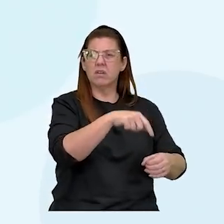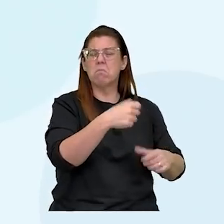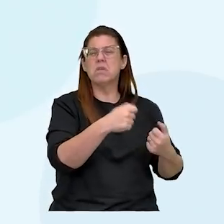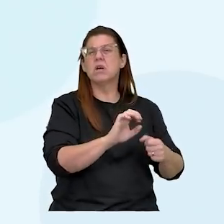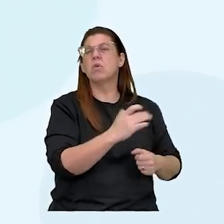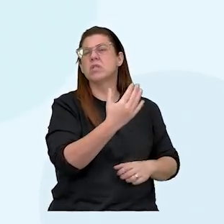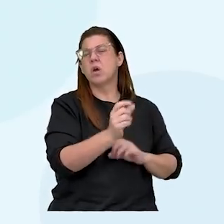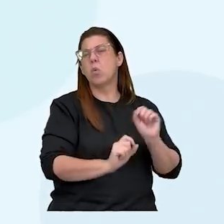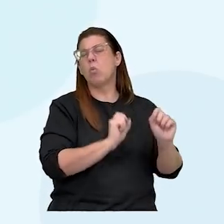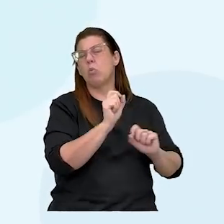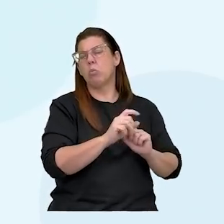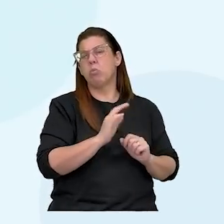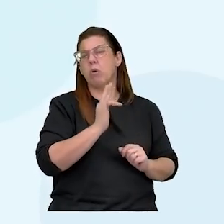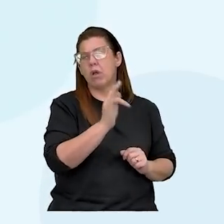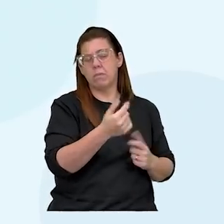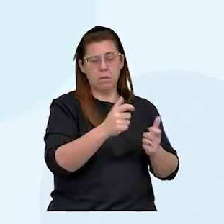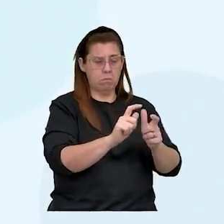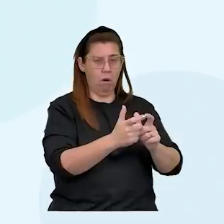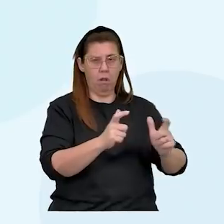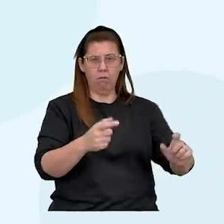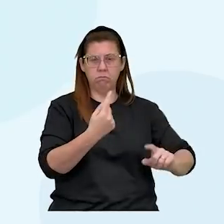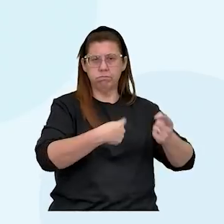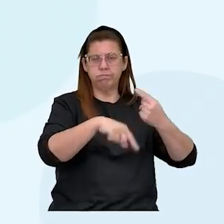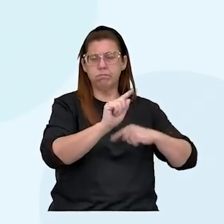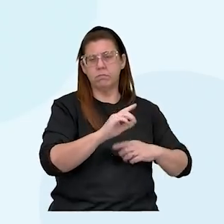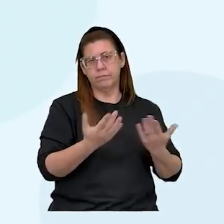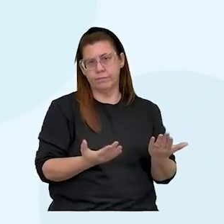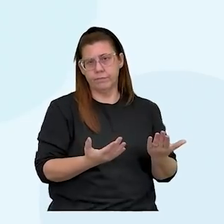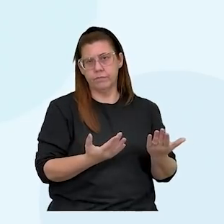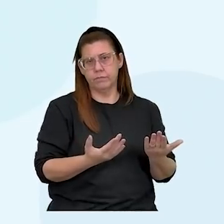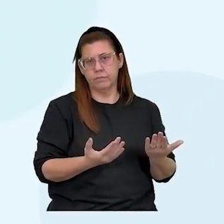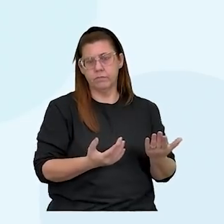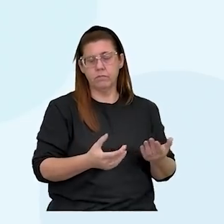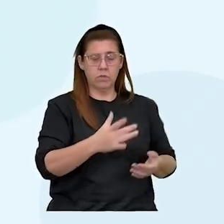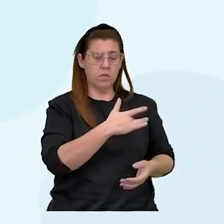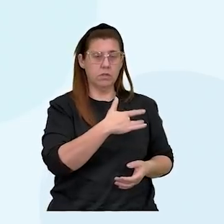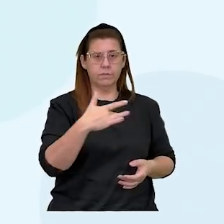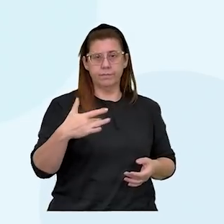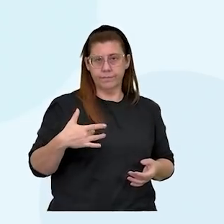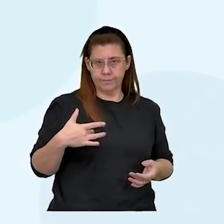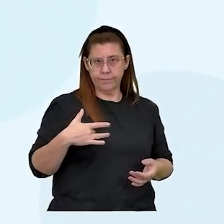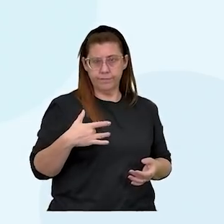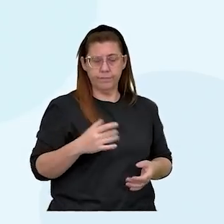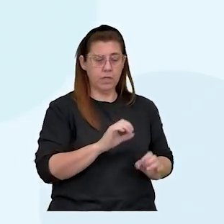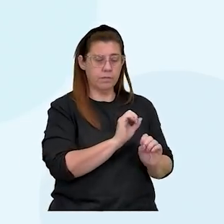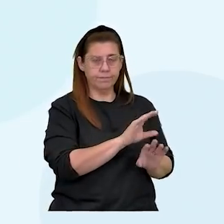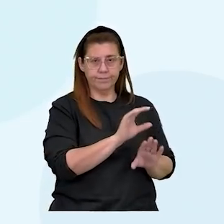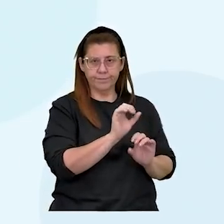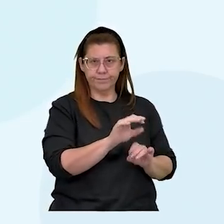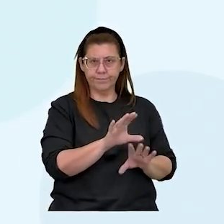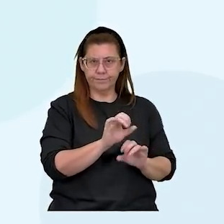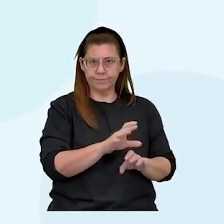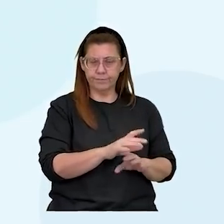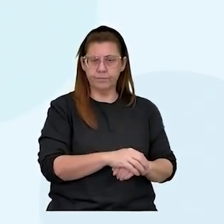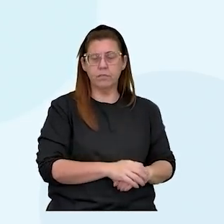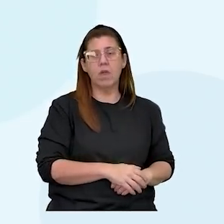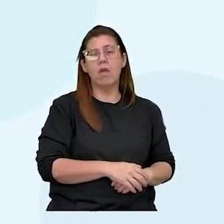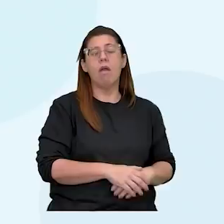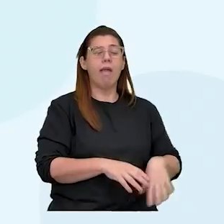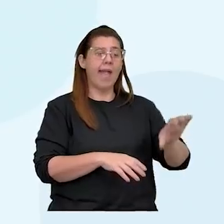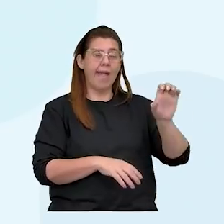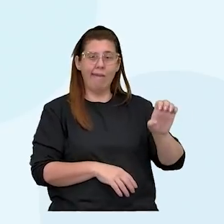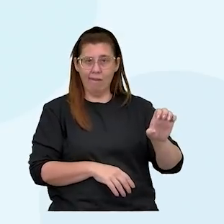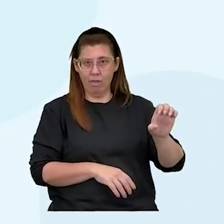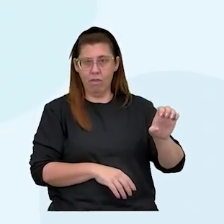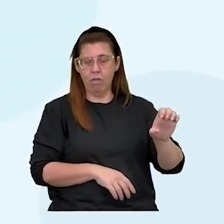precisa acontecer. Então, precisa crescer. Em qual situação? Com saúde e educação. Esse E aqui, ó, nós